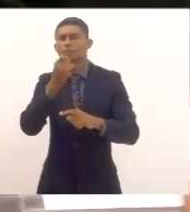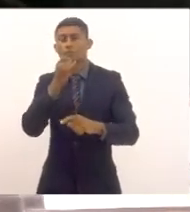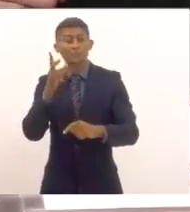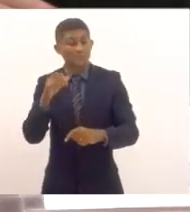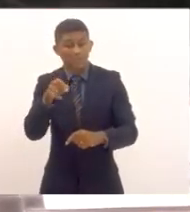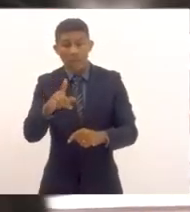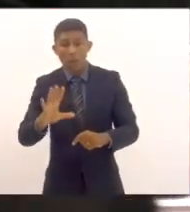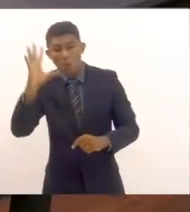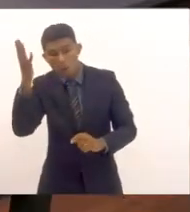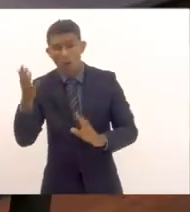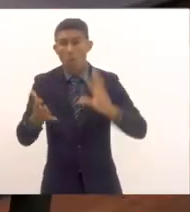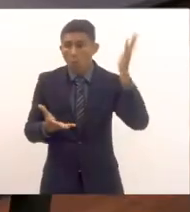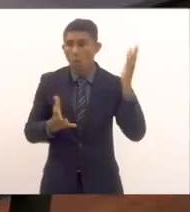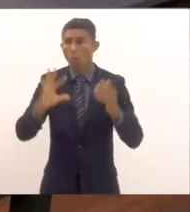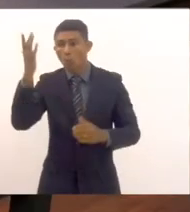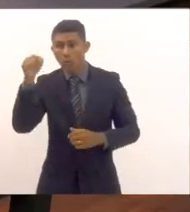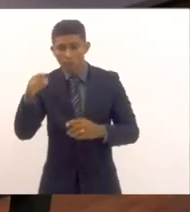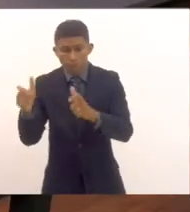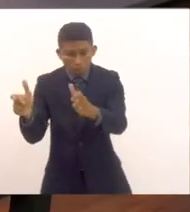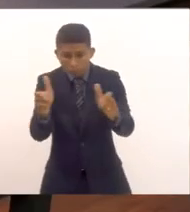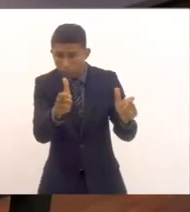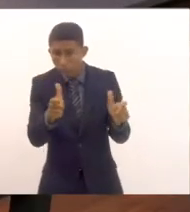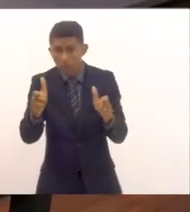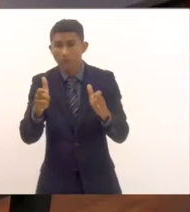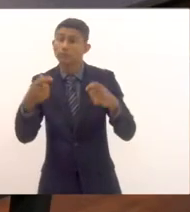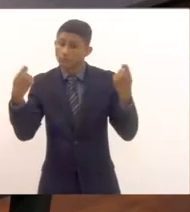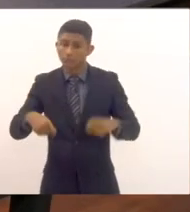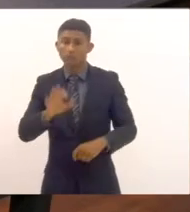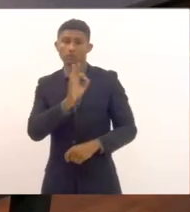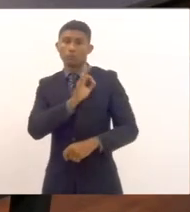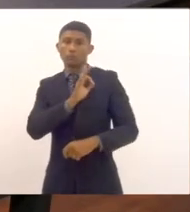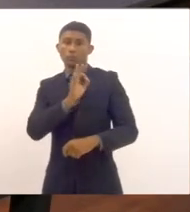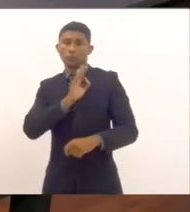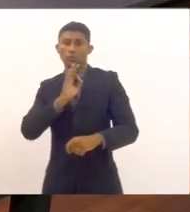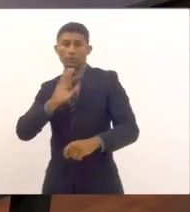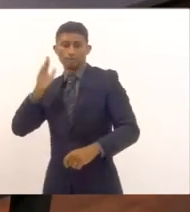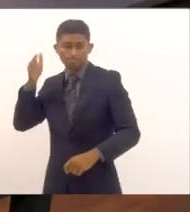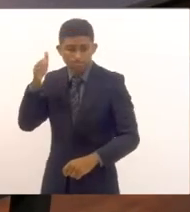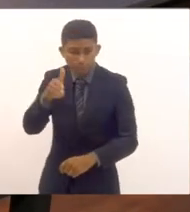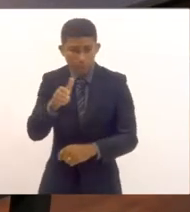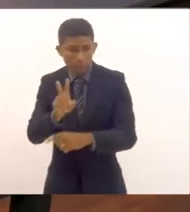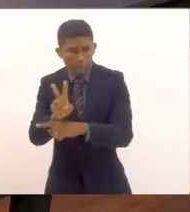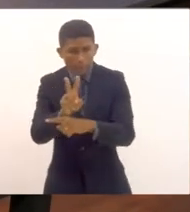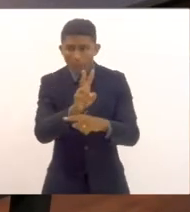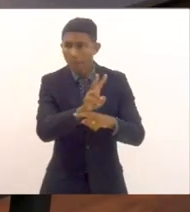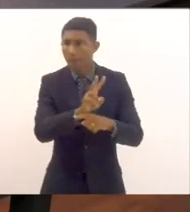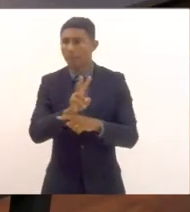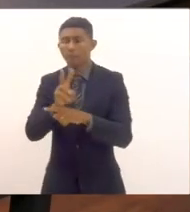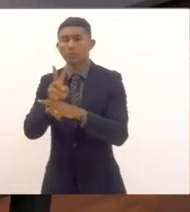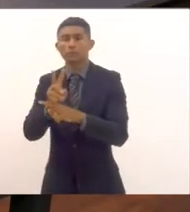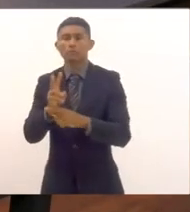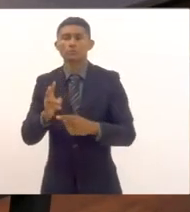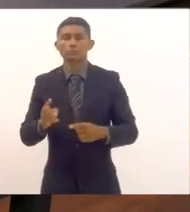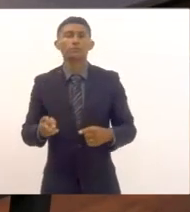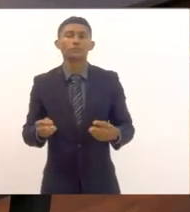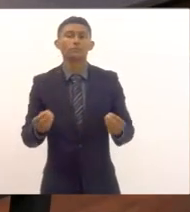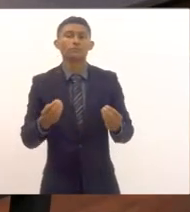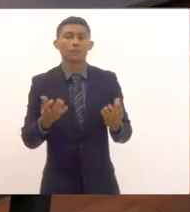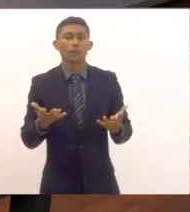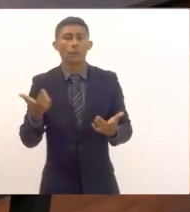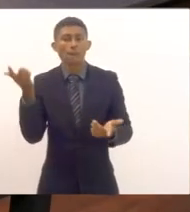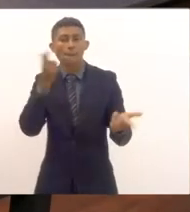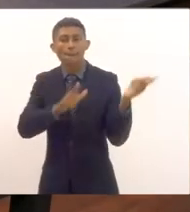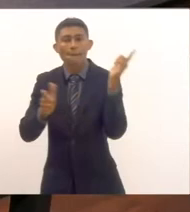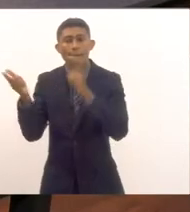mancha então a gente eu vou atacar aí eu vou fazer a fiscalização periodicamente para que a gente possa ter uma seu maior tomada de